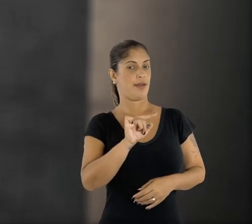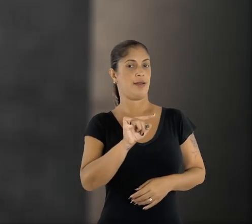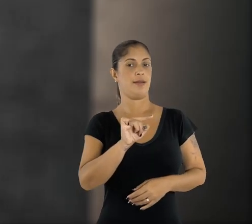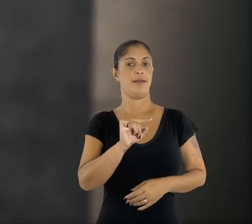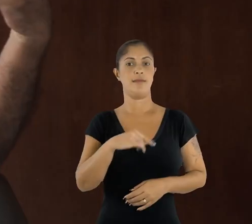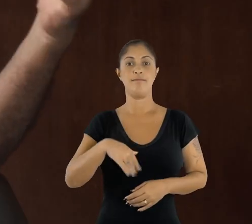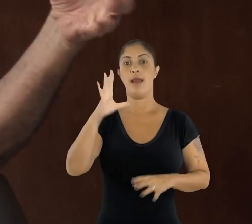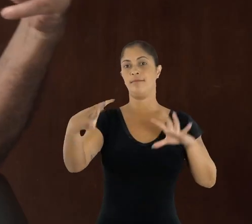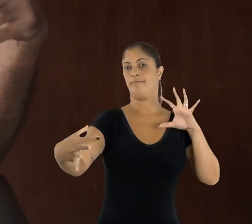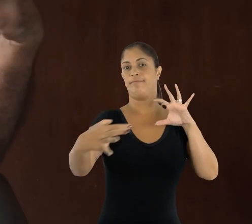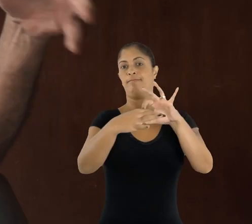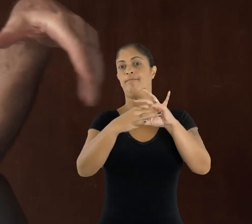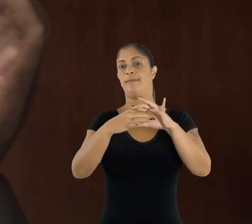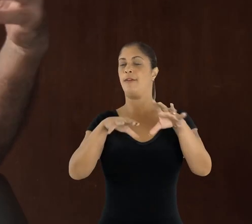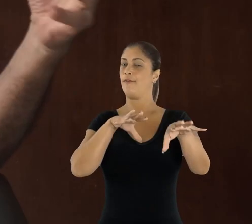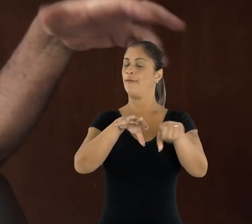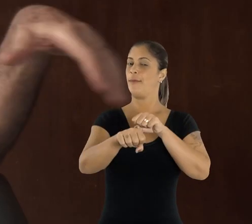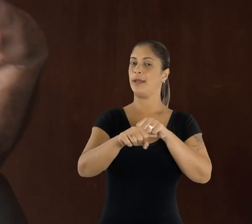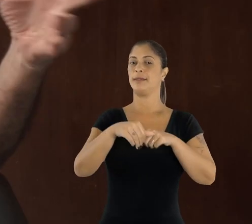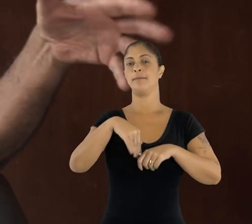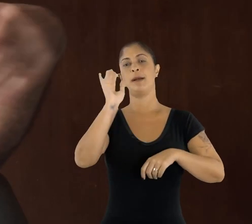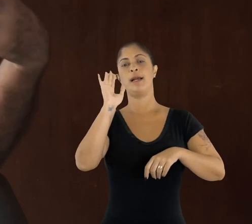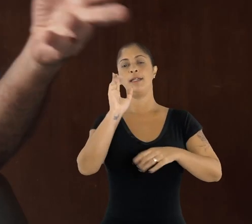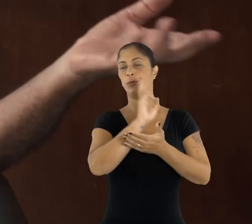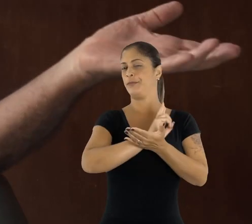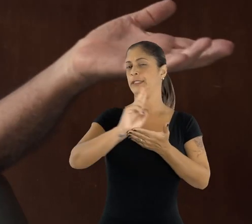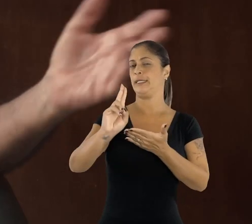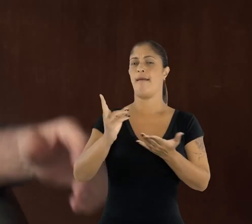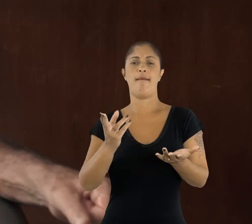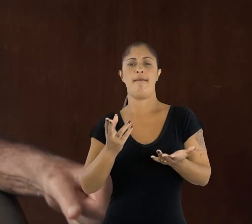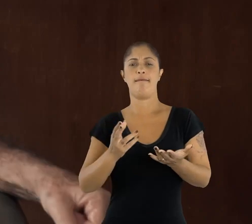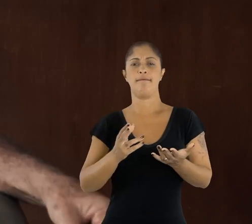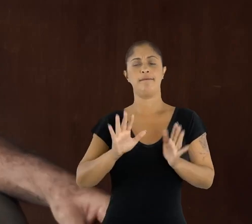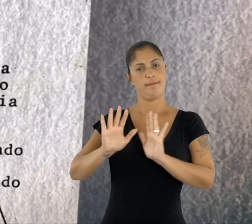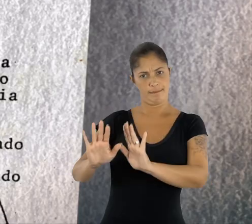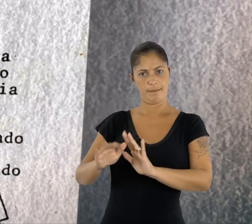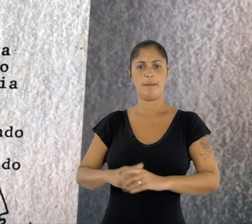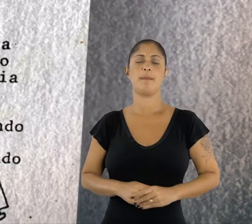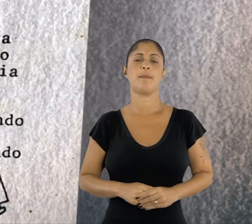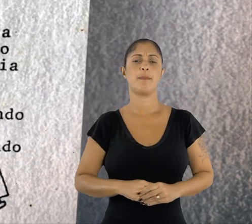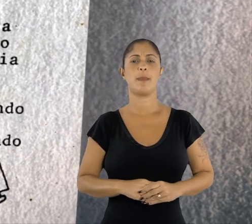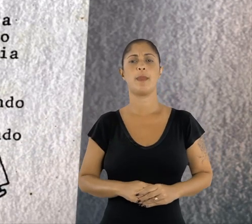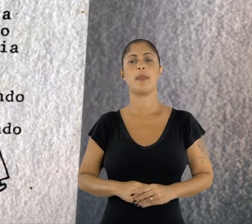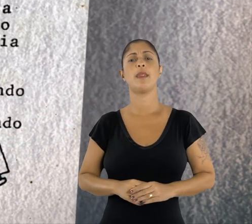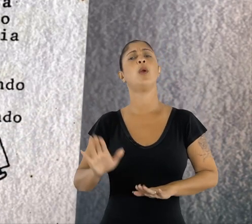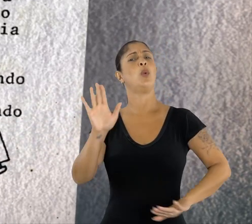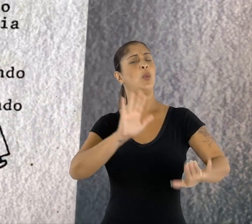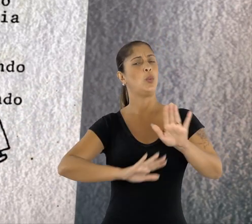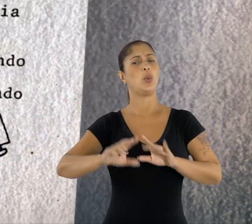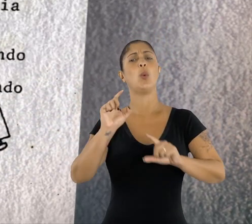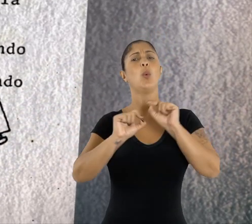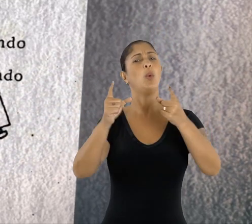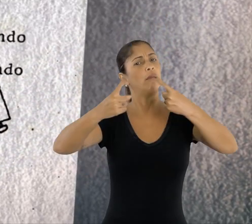aqueles mais ligados a uma formalidade universitária ou coisa que o valha. Os cuidados eram de